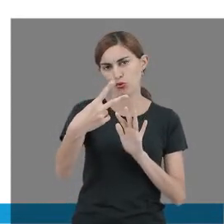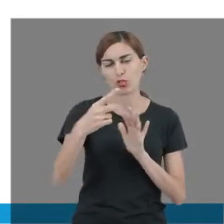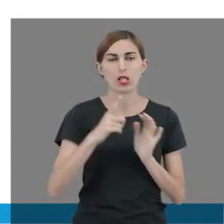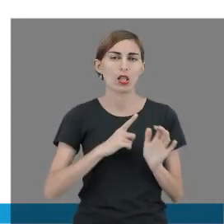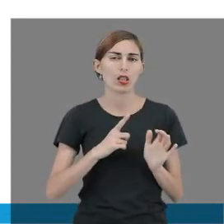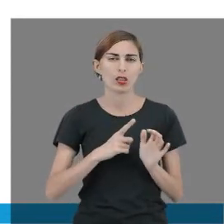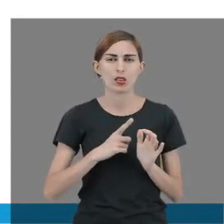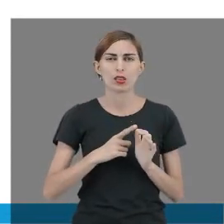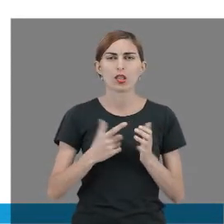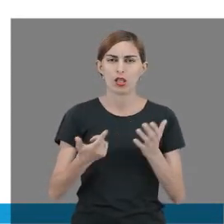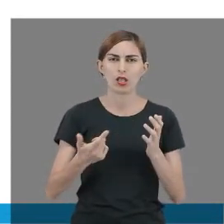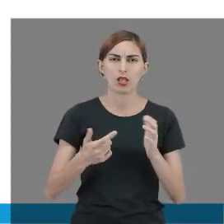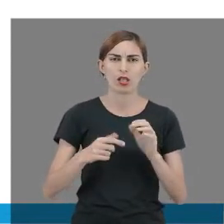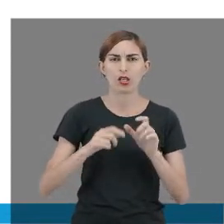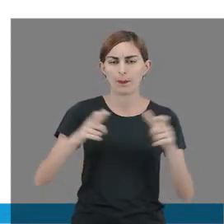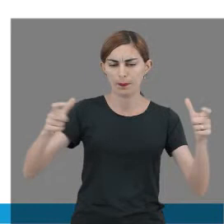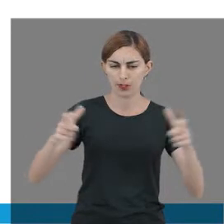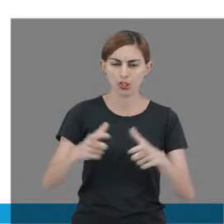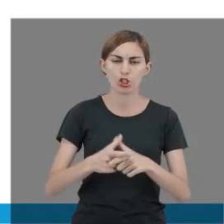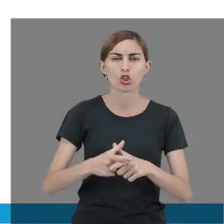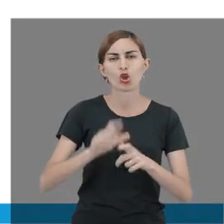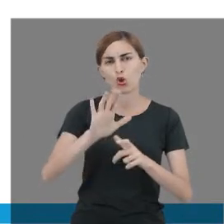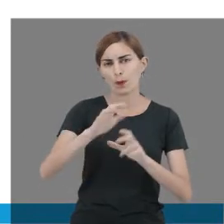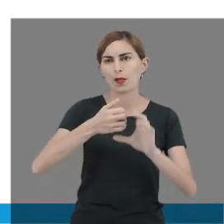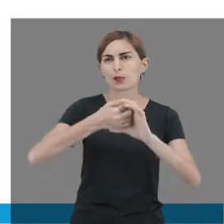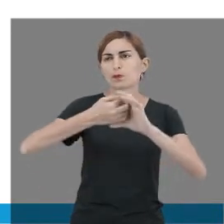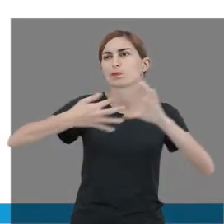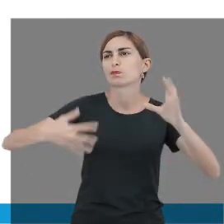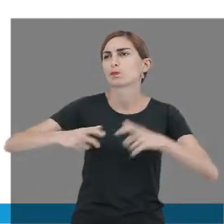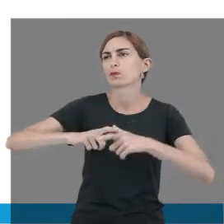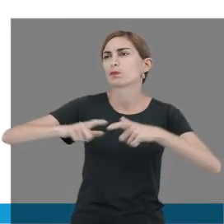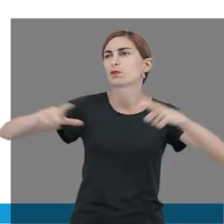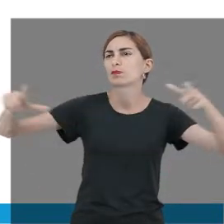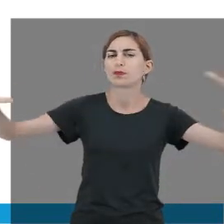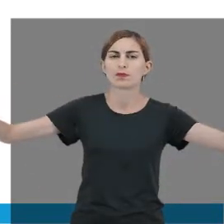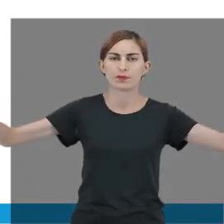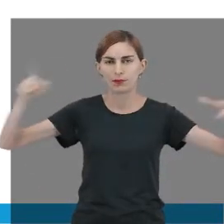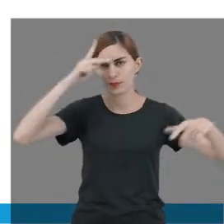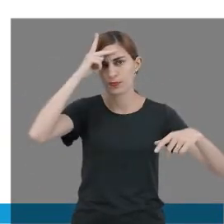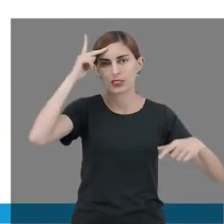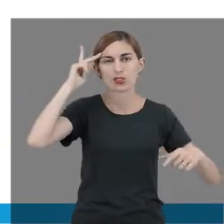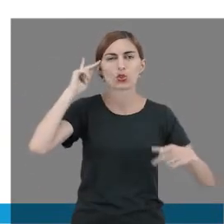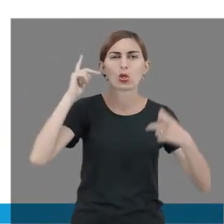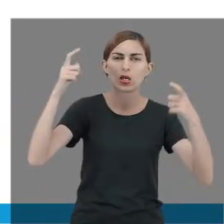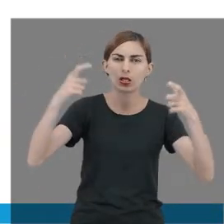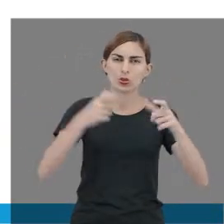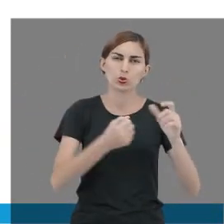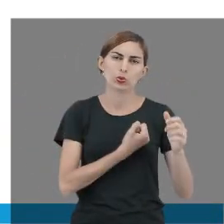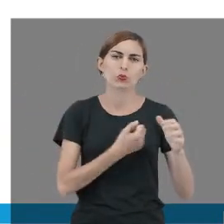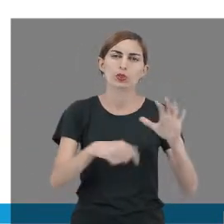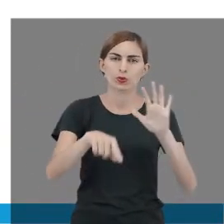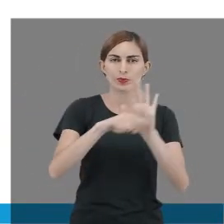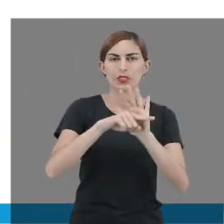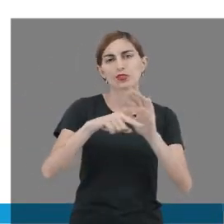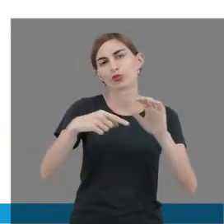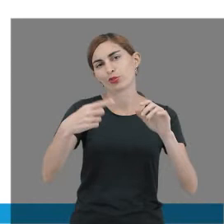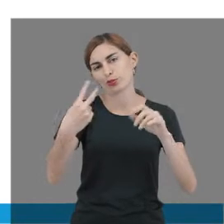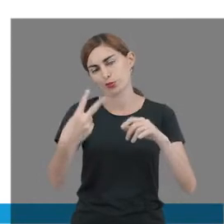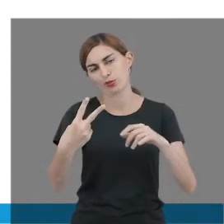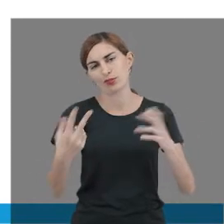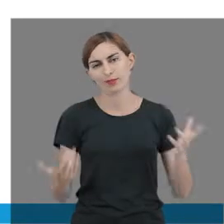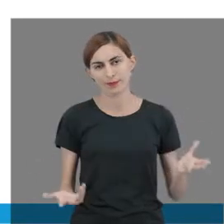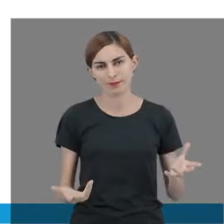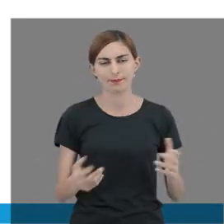gente vai ter uma sensibilidade menor, mas uma especificidade muito maior, que isso é importante para não existir notificações que não